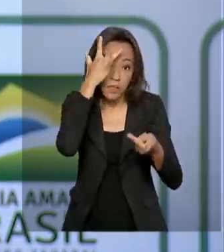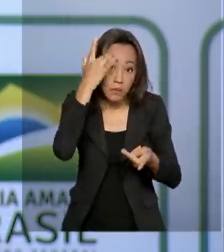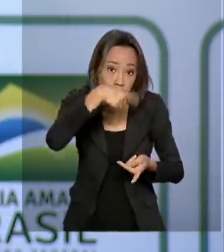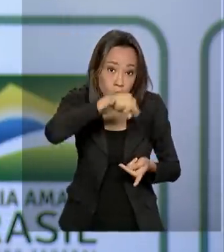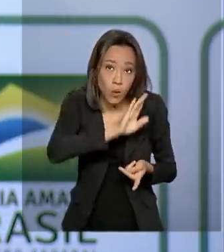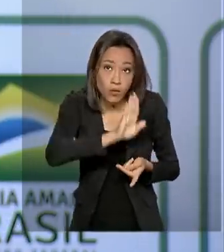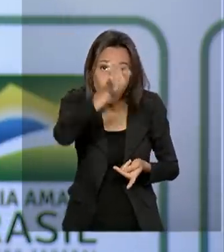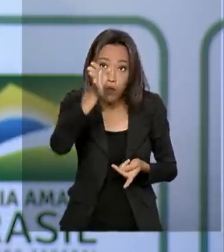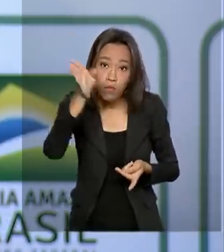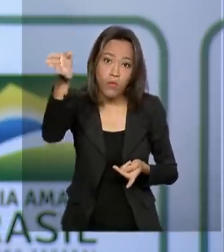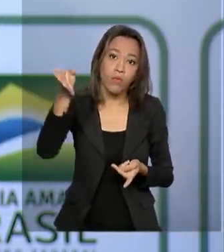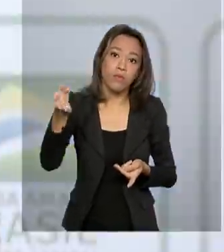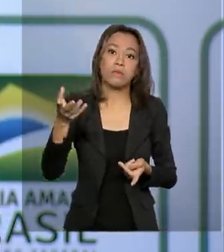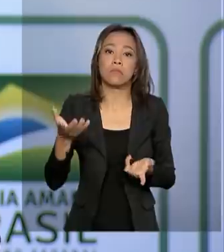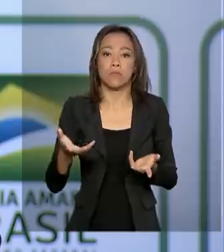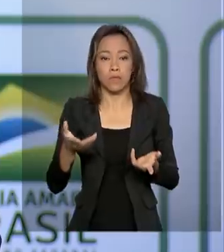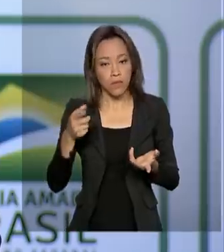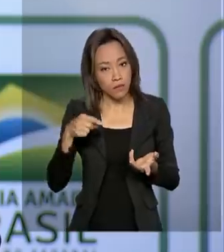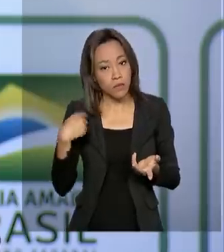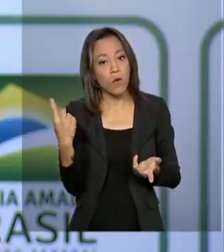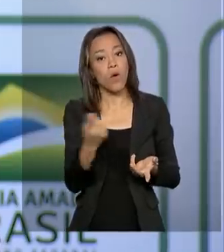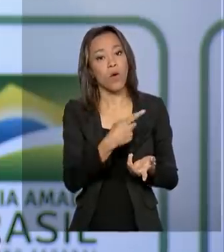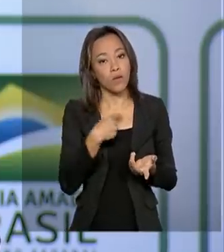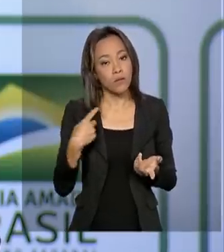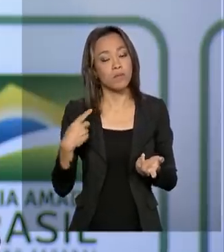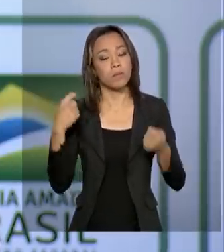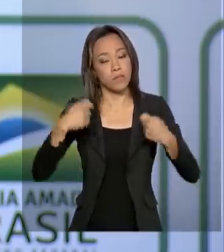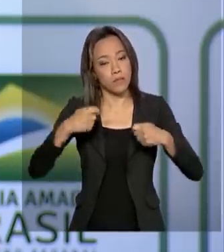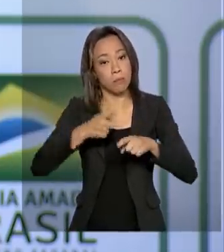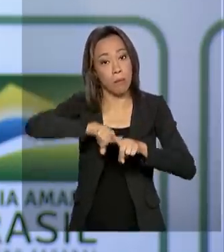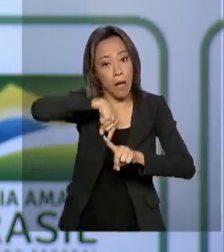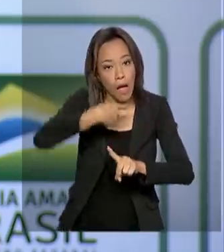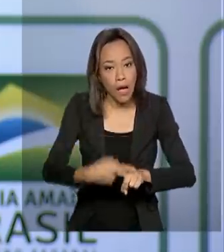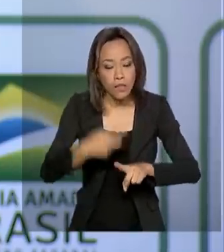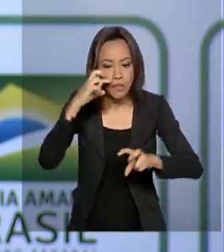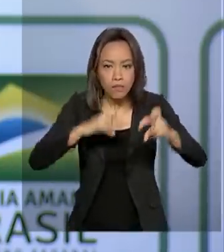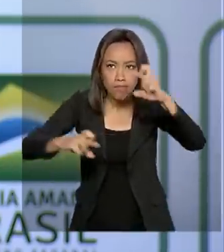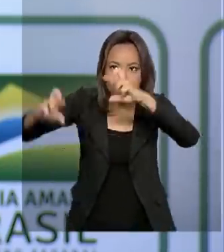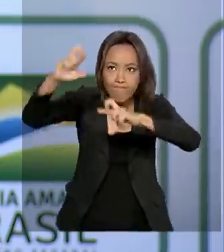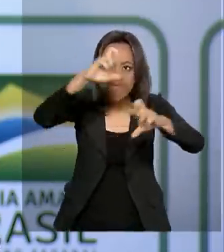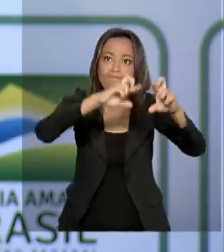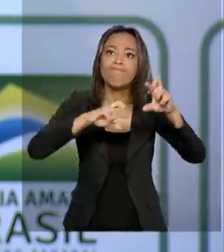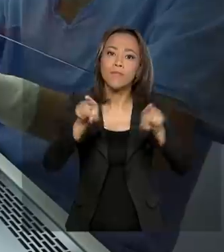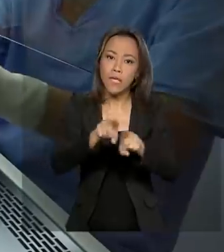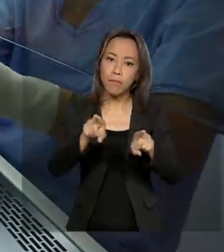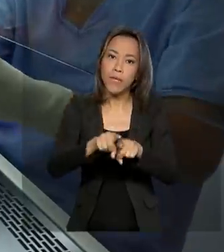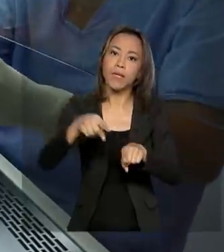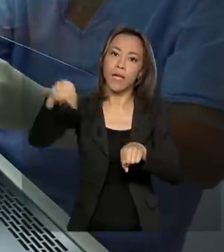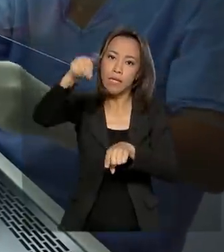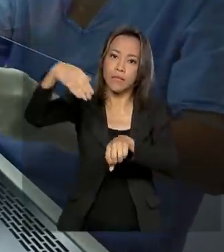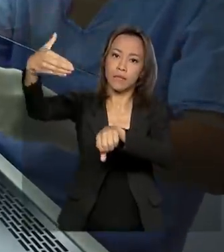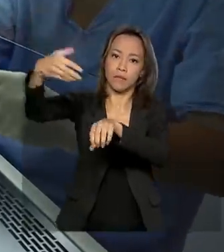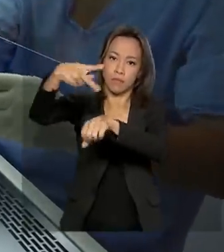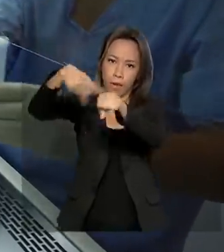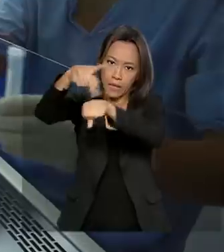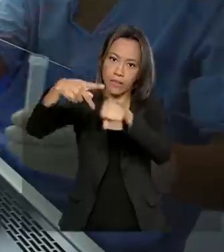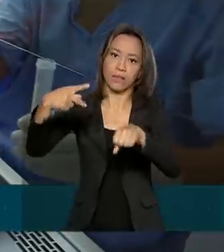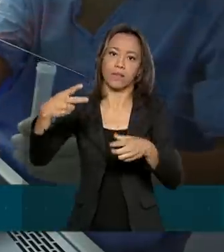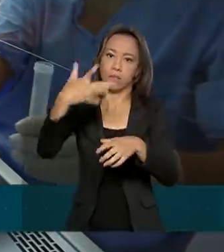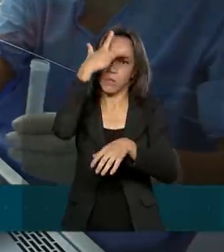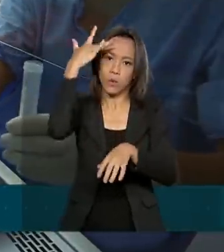transmissão sustentada a gente aumenta na vigilância para esses países também o brasil já tem